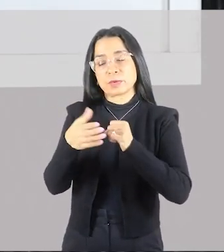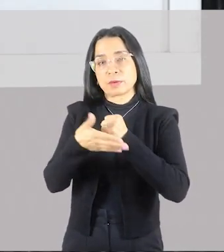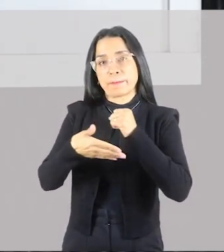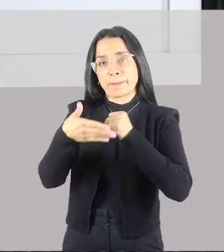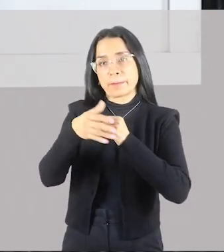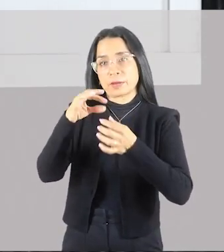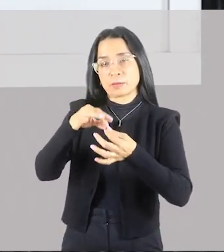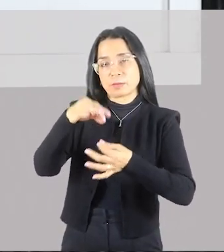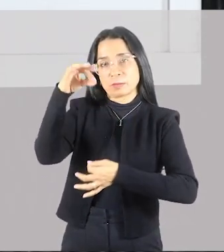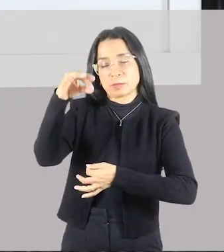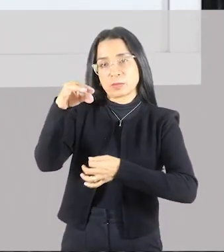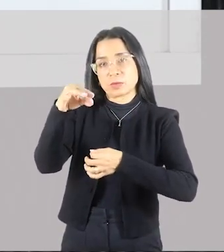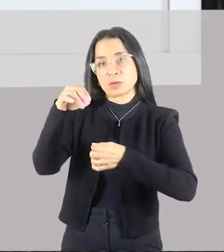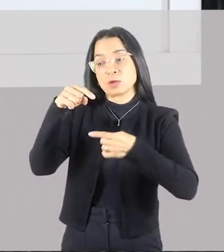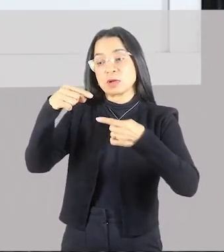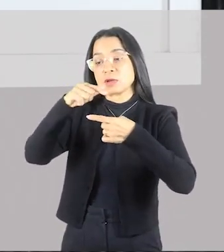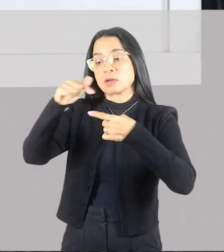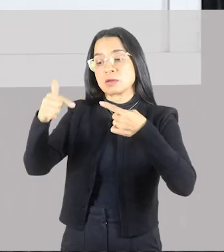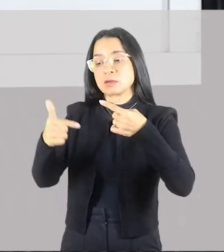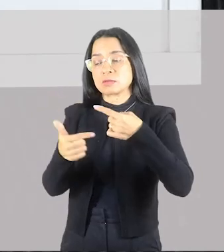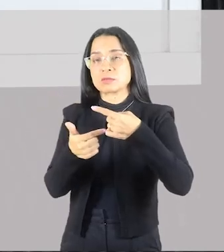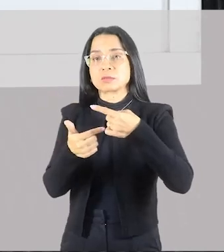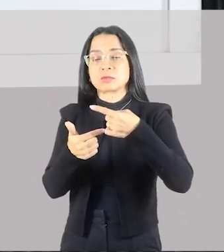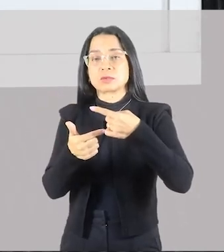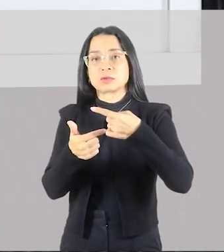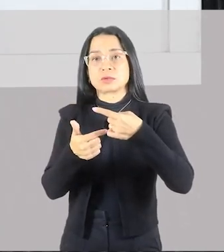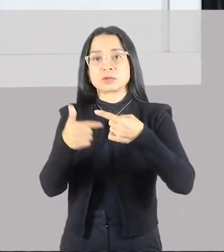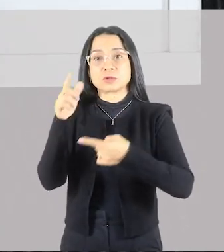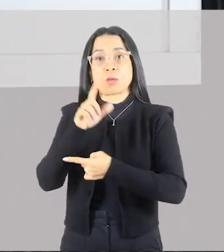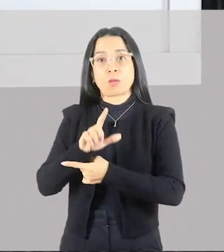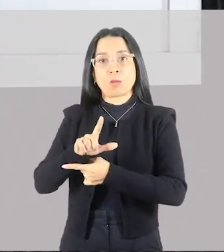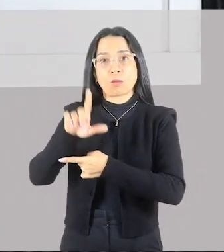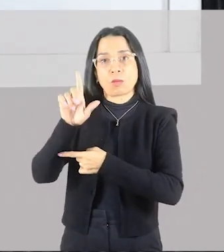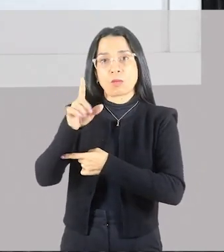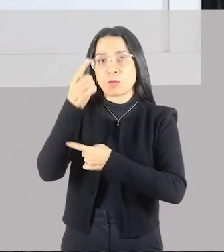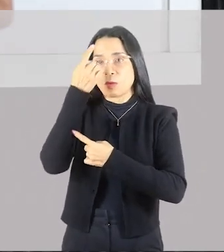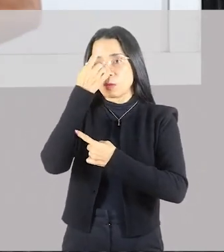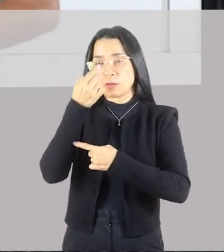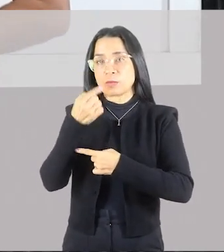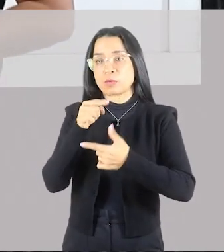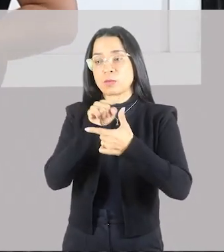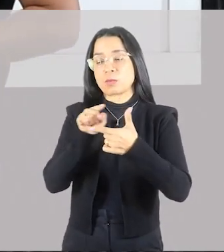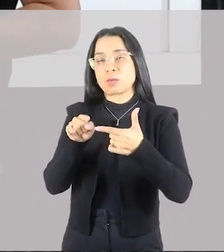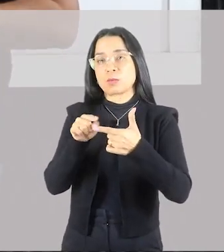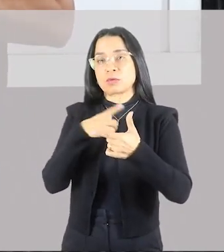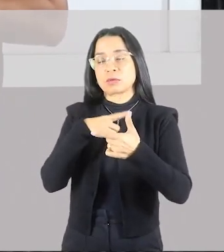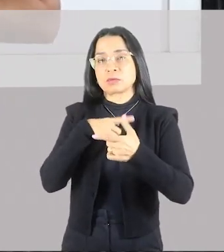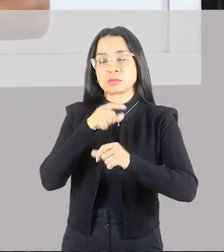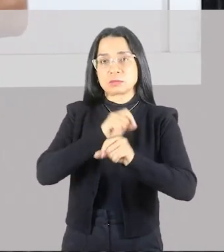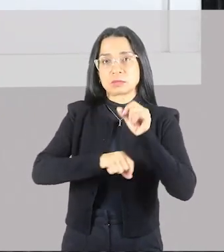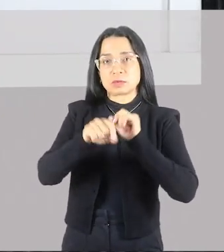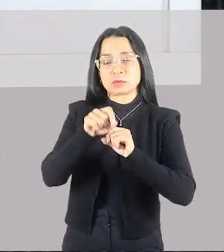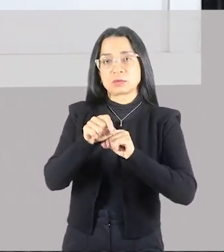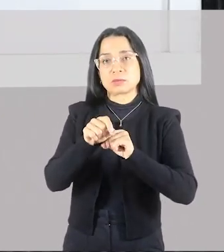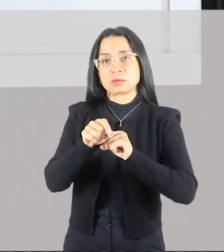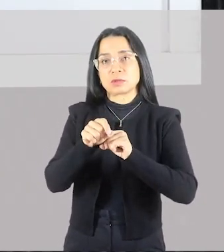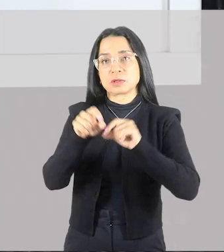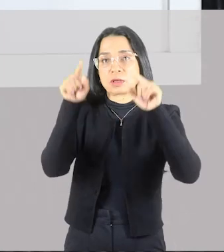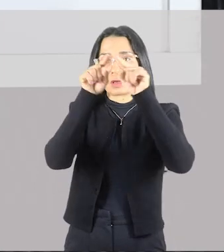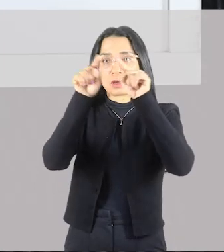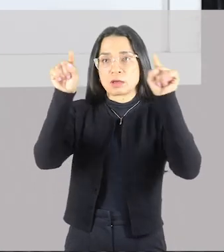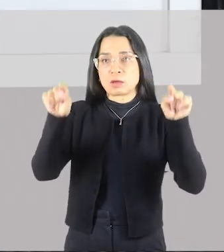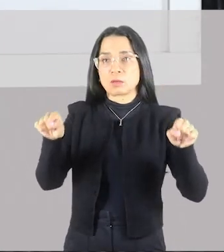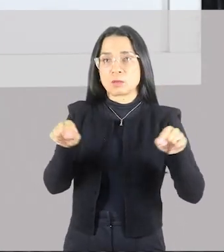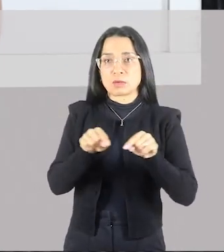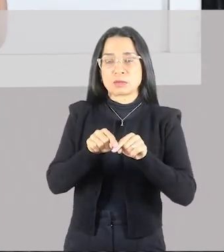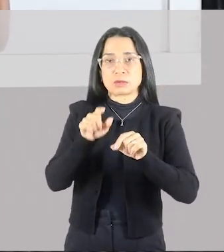certo? Bom, outra figura que aparece com muita frequência é o quadrado, né? E o retângulo, tá? Que são quadriláteros que